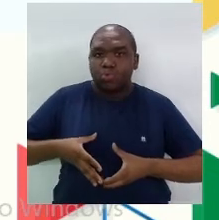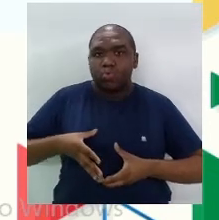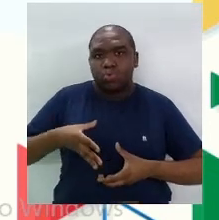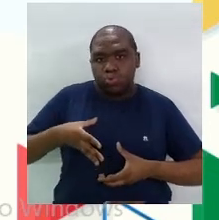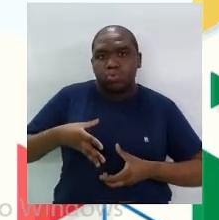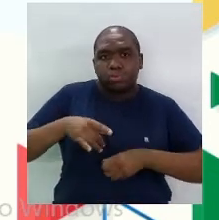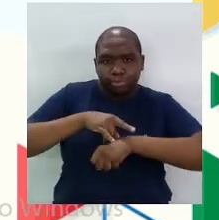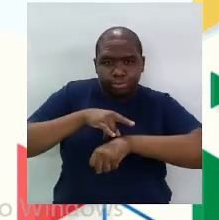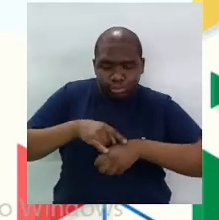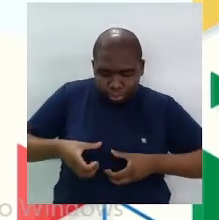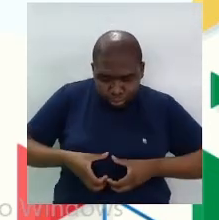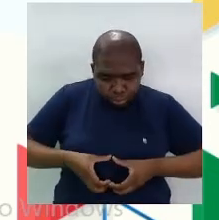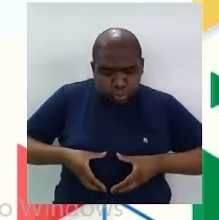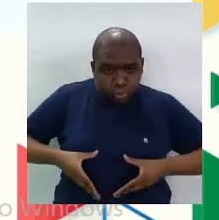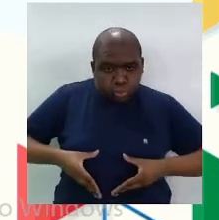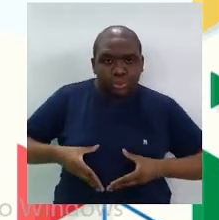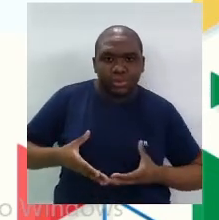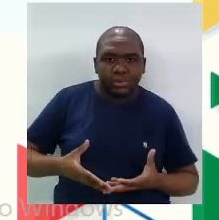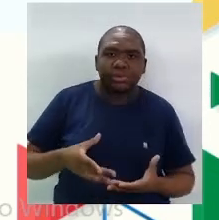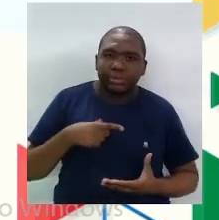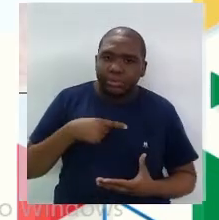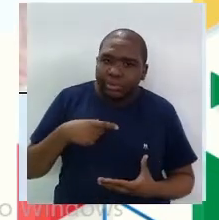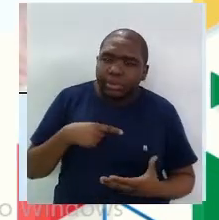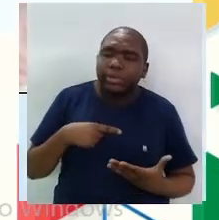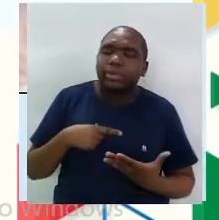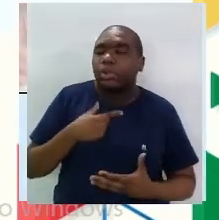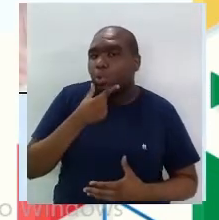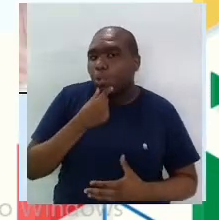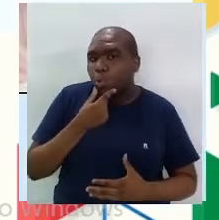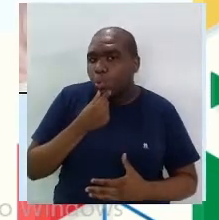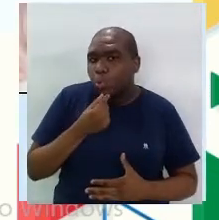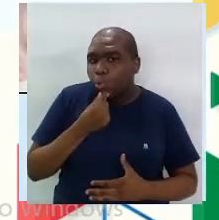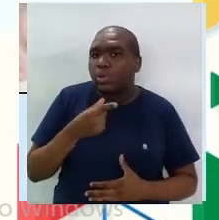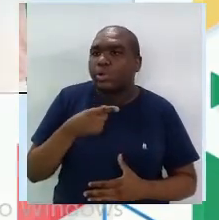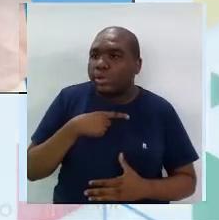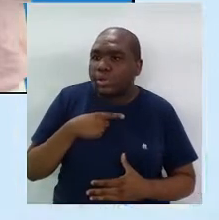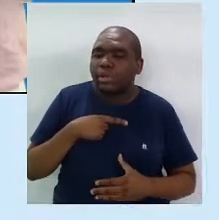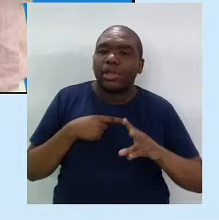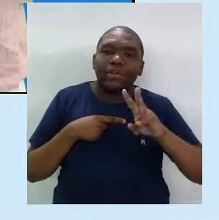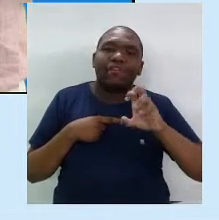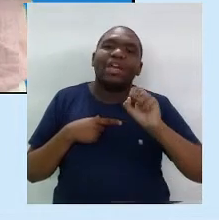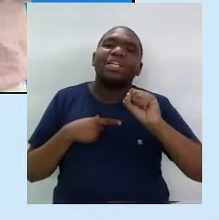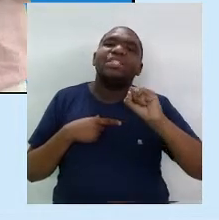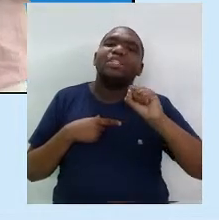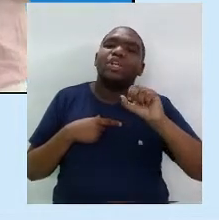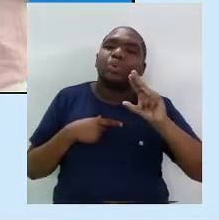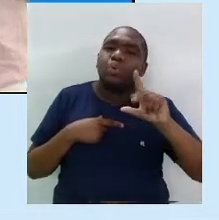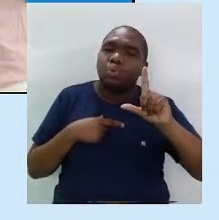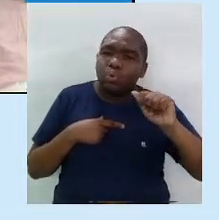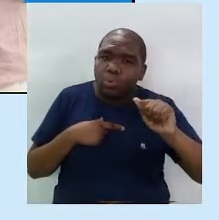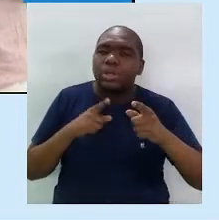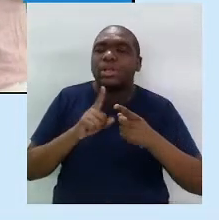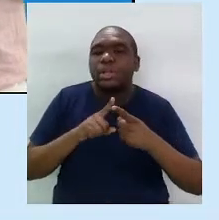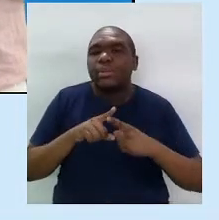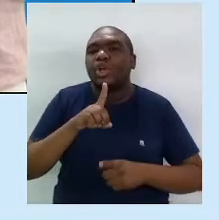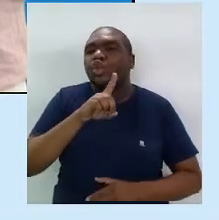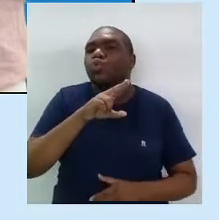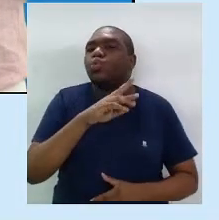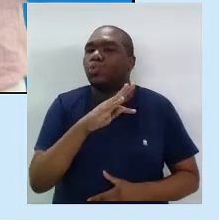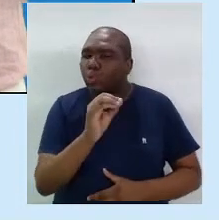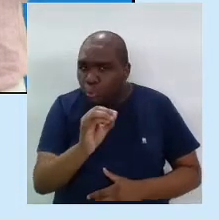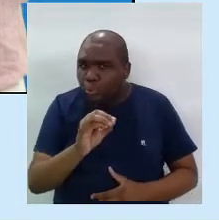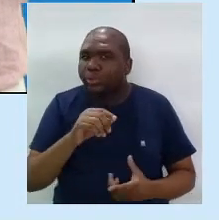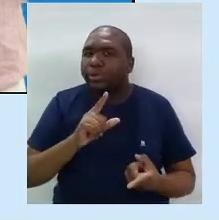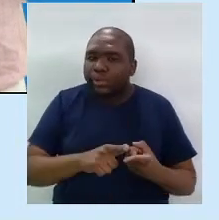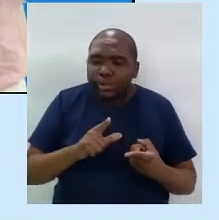a bexiga. Eu tenho do sistema reprodutor masculino a vesícula seminal,